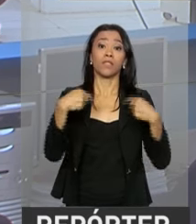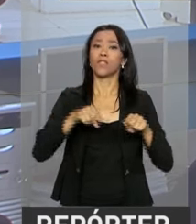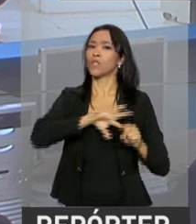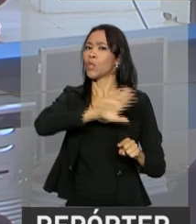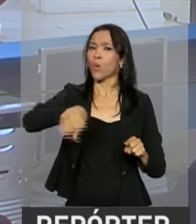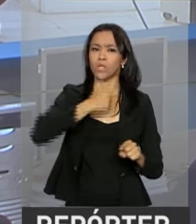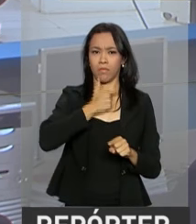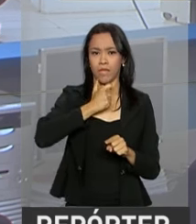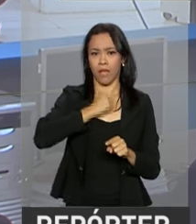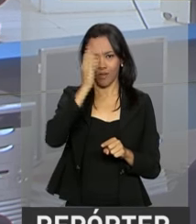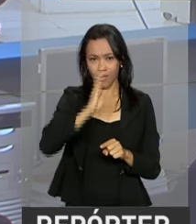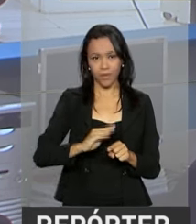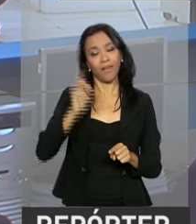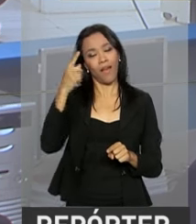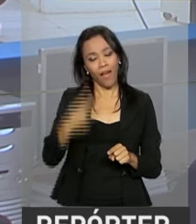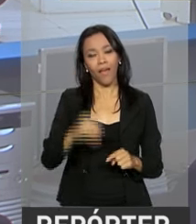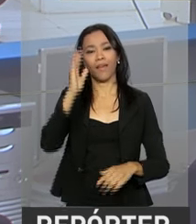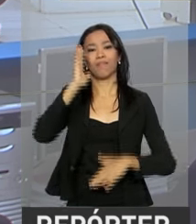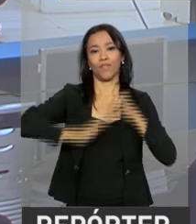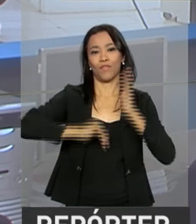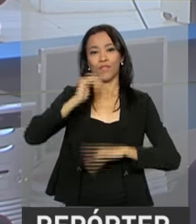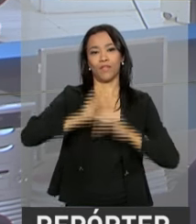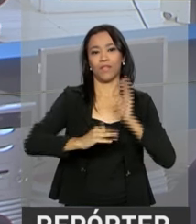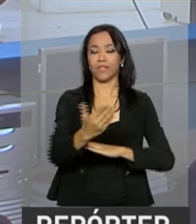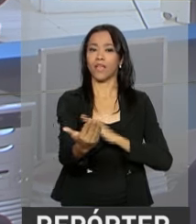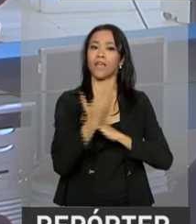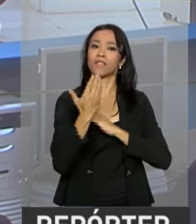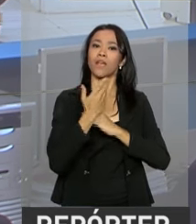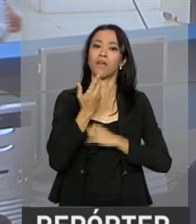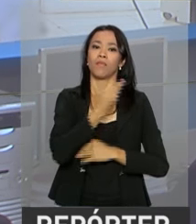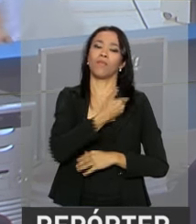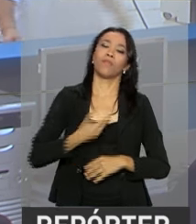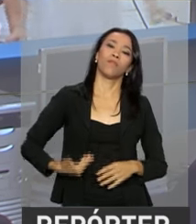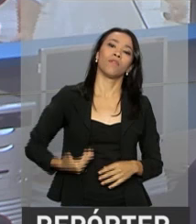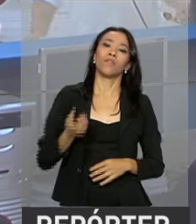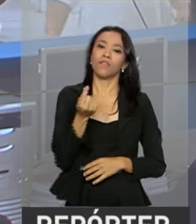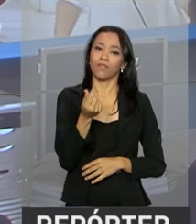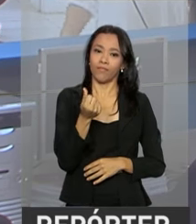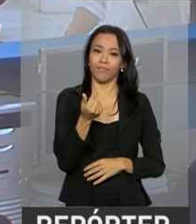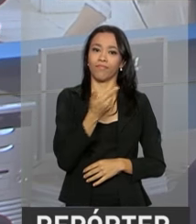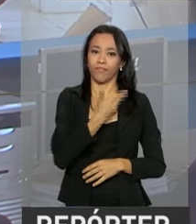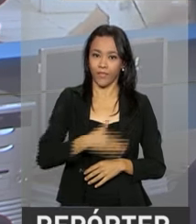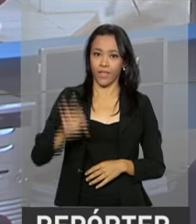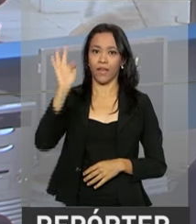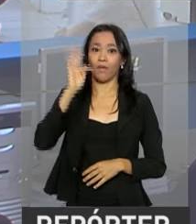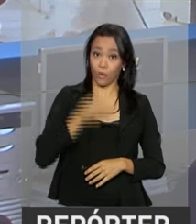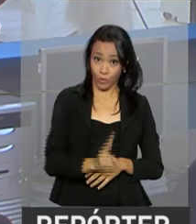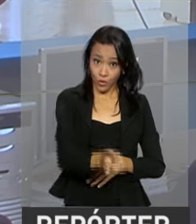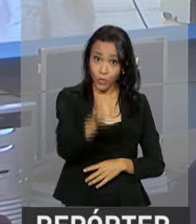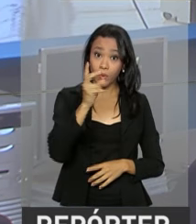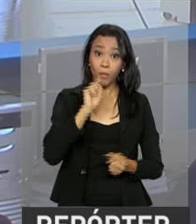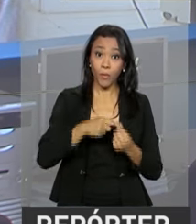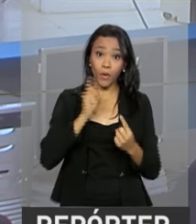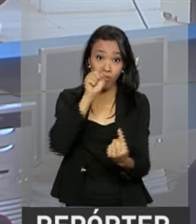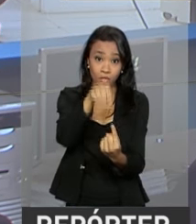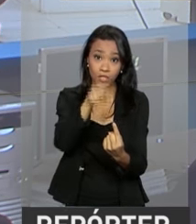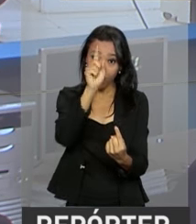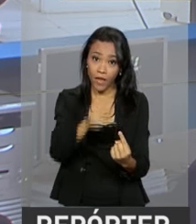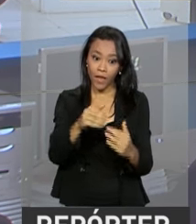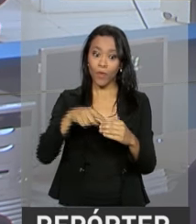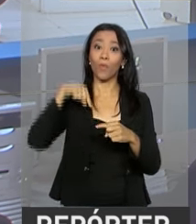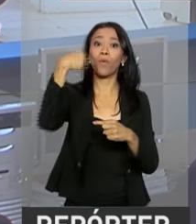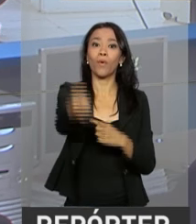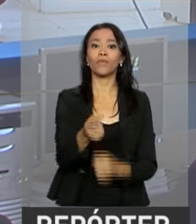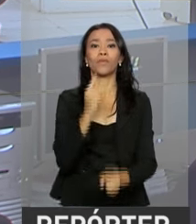medalhas brasileiras foram conquistadas por atletas que recebem bolsa do governo federal e o incentivo continua porque a meta agora são os